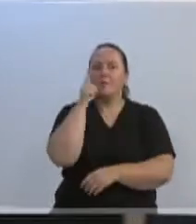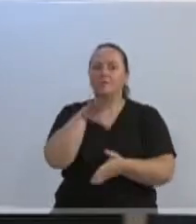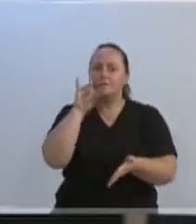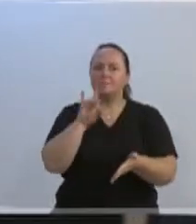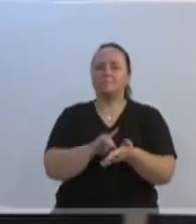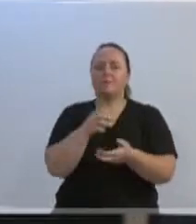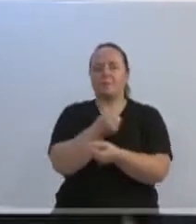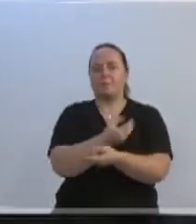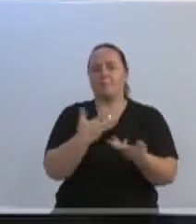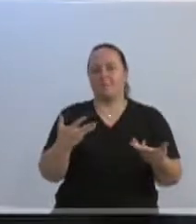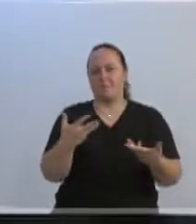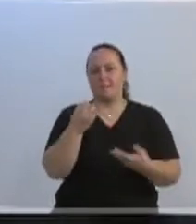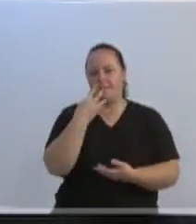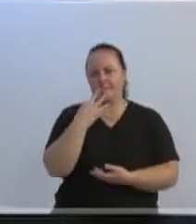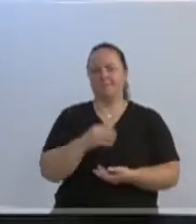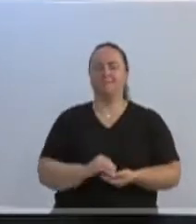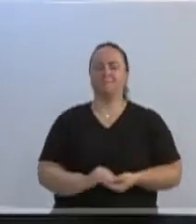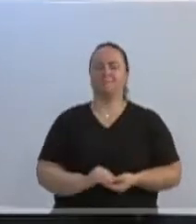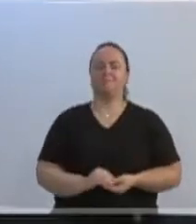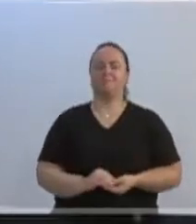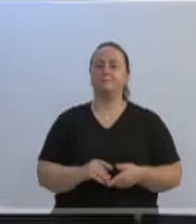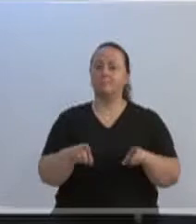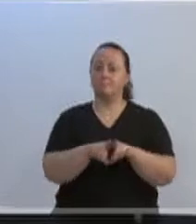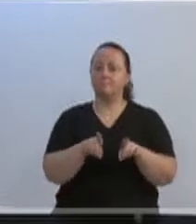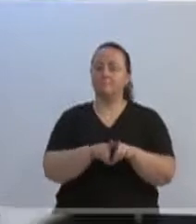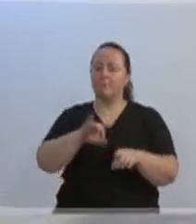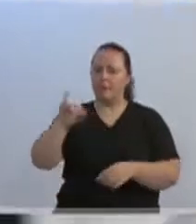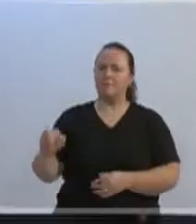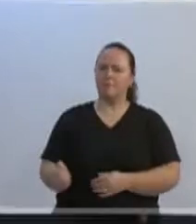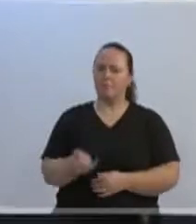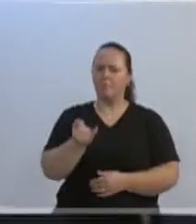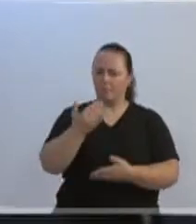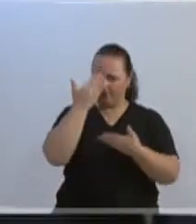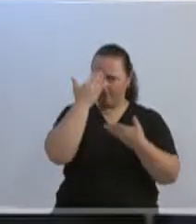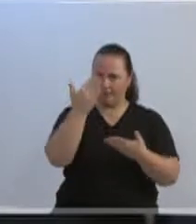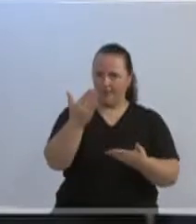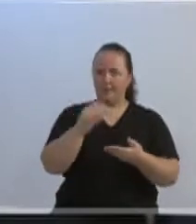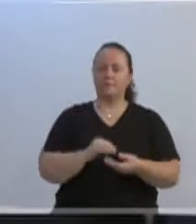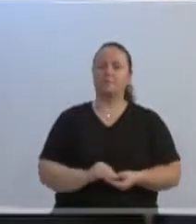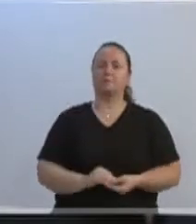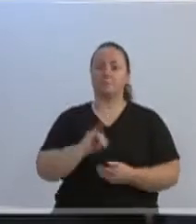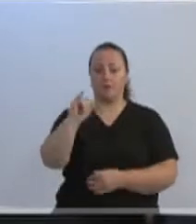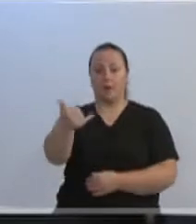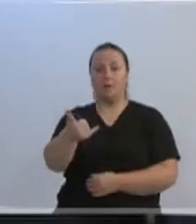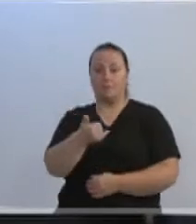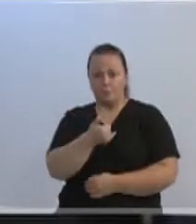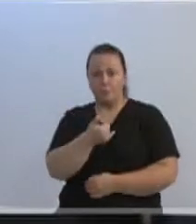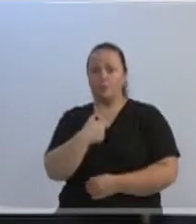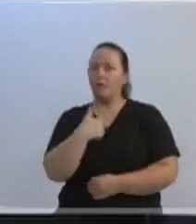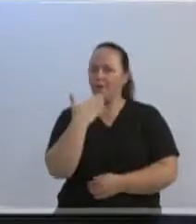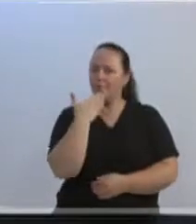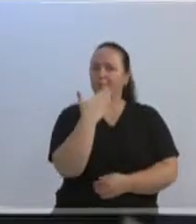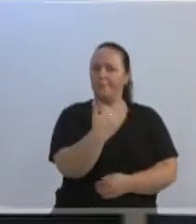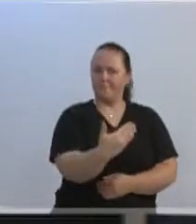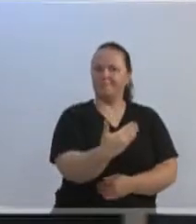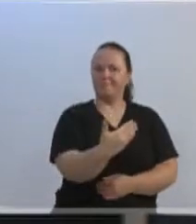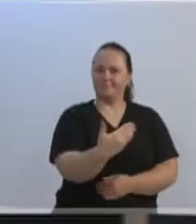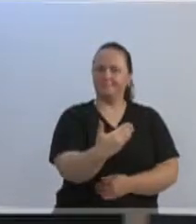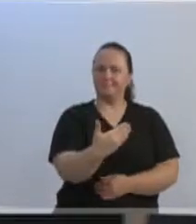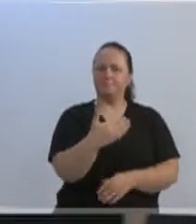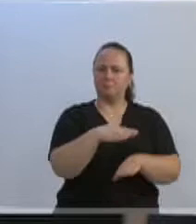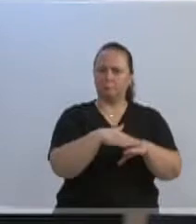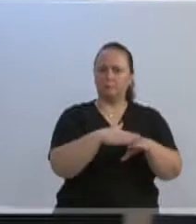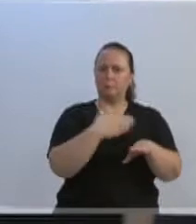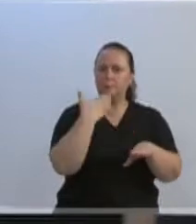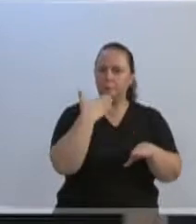cidade aproveito pra inclusive fazer um agradecimento acabei de ser informado que um dos pedidos é da que fiz a